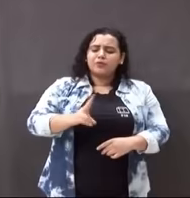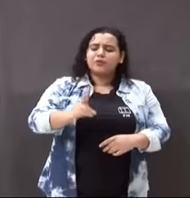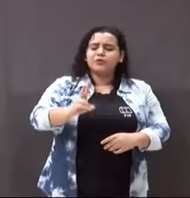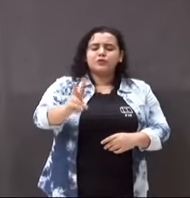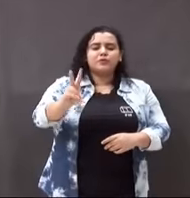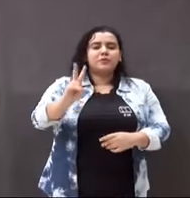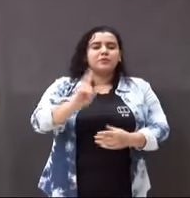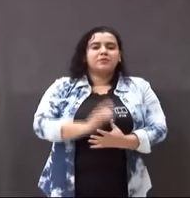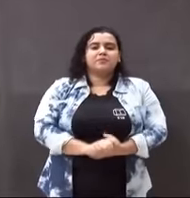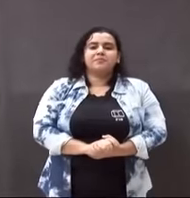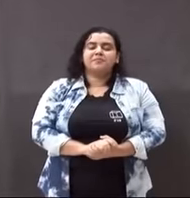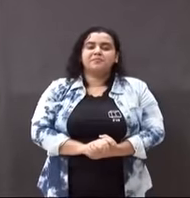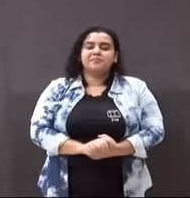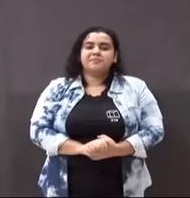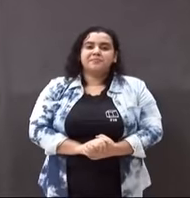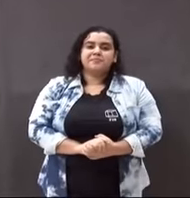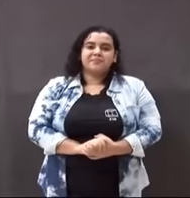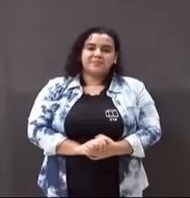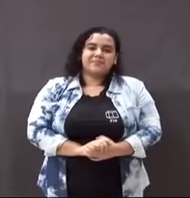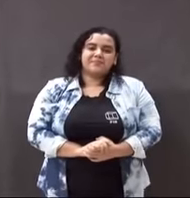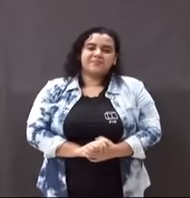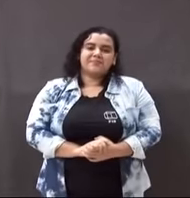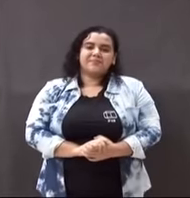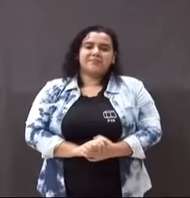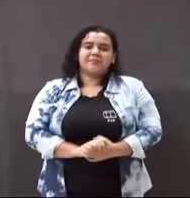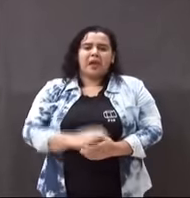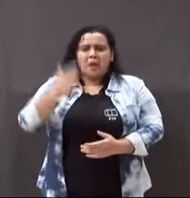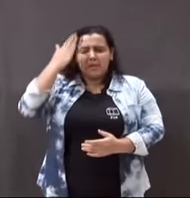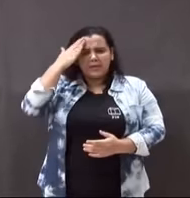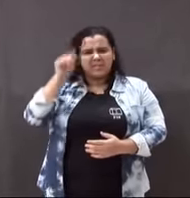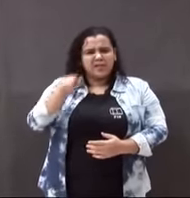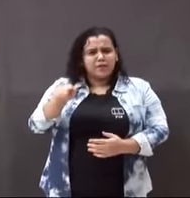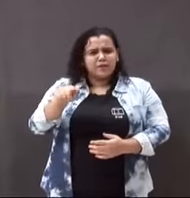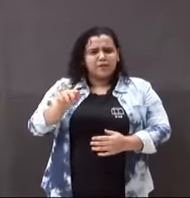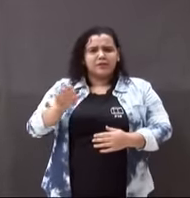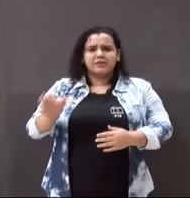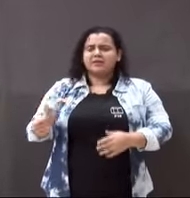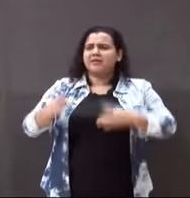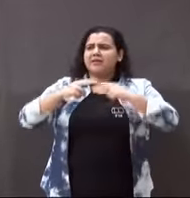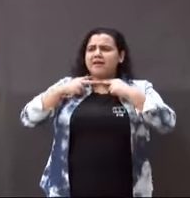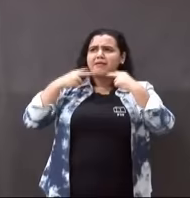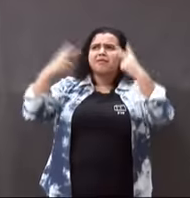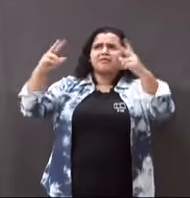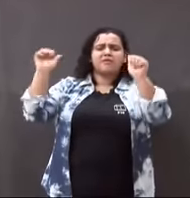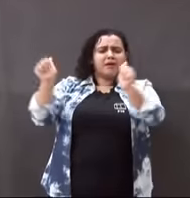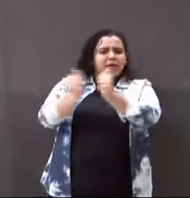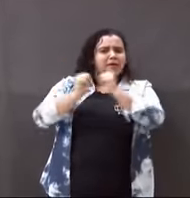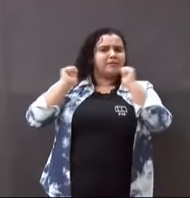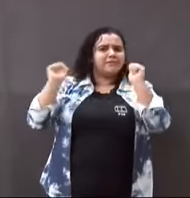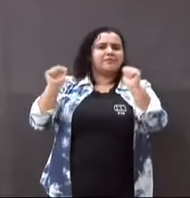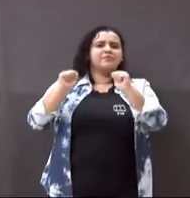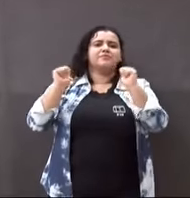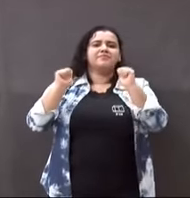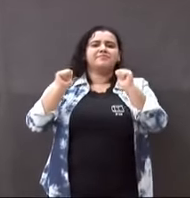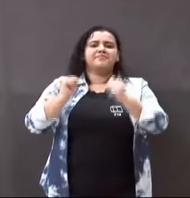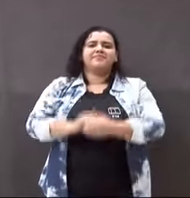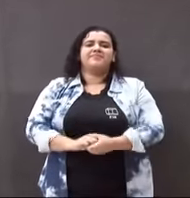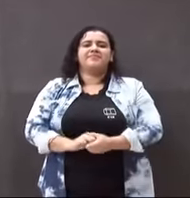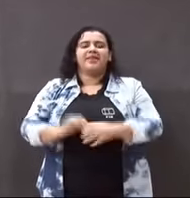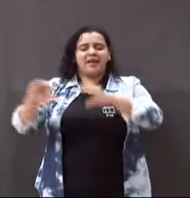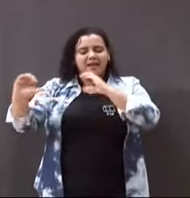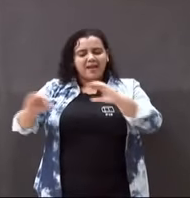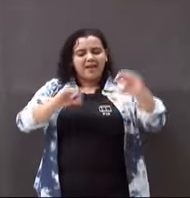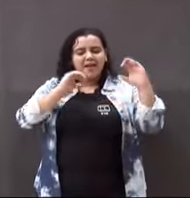boca. Eu achei que você ia dar um aleluia, mas eu vou te dar mais uma chance. E o cântico de vitória não sai da nossa